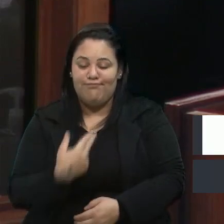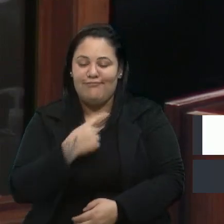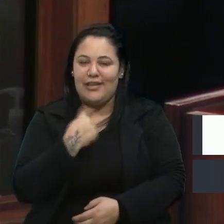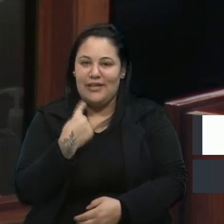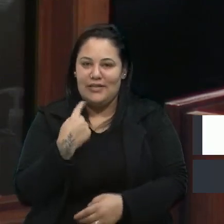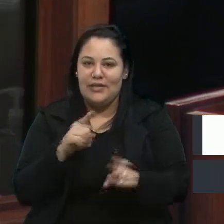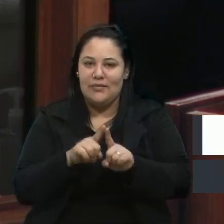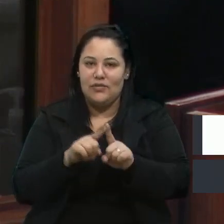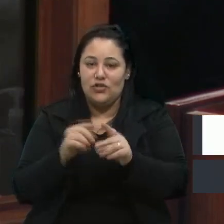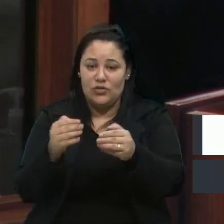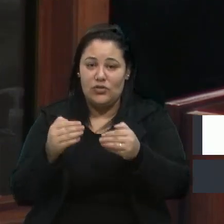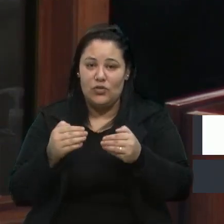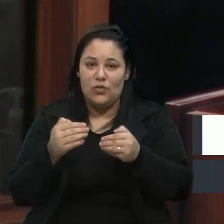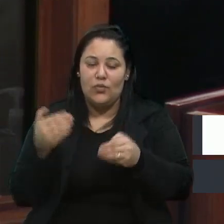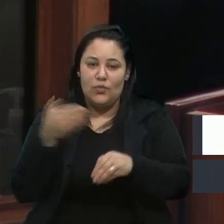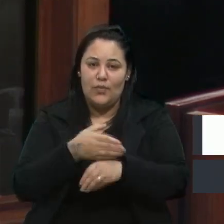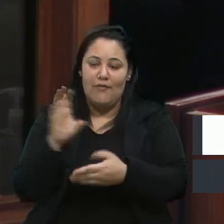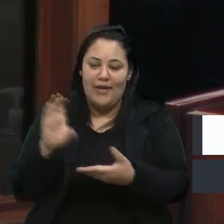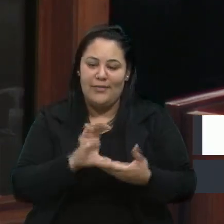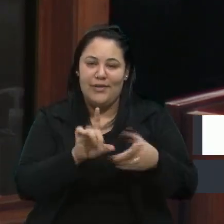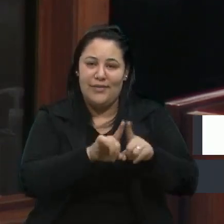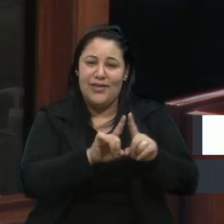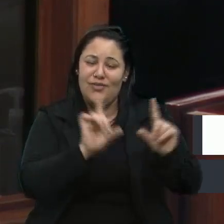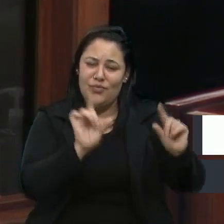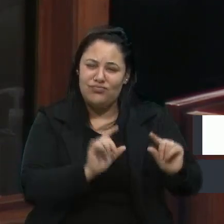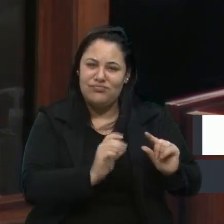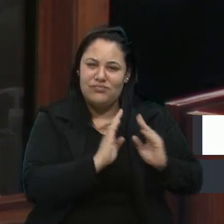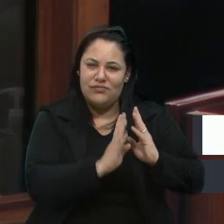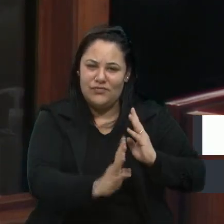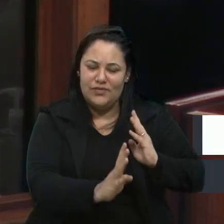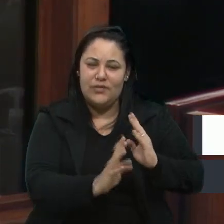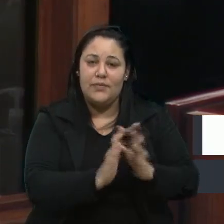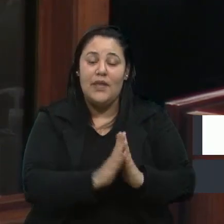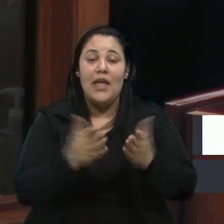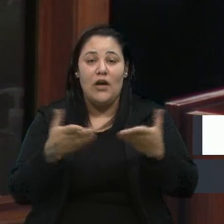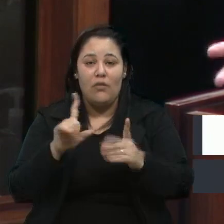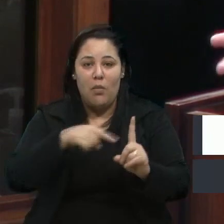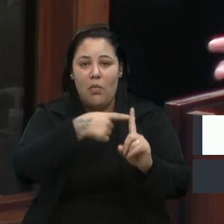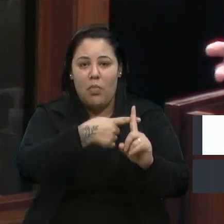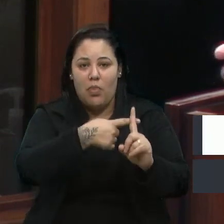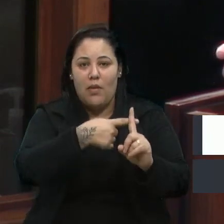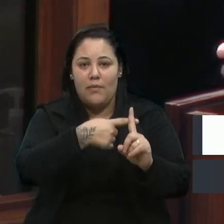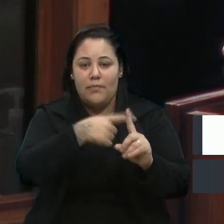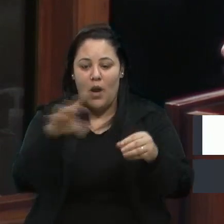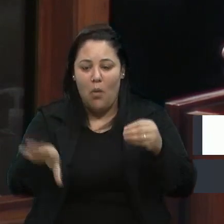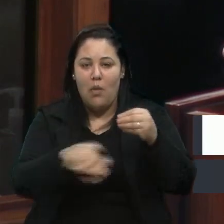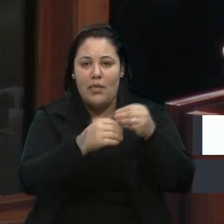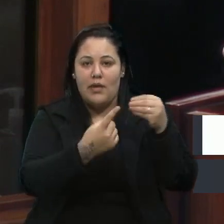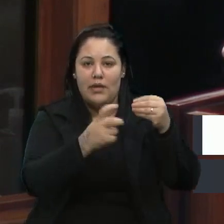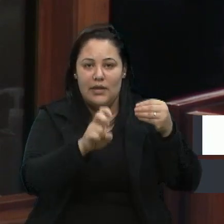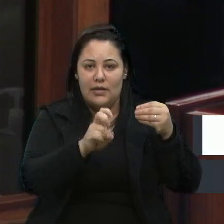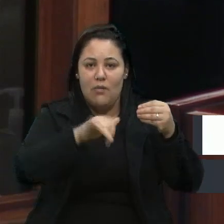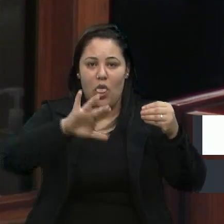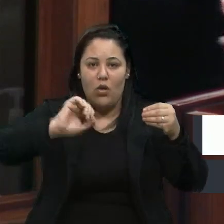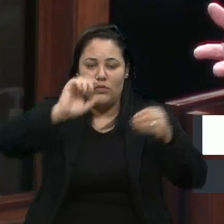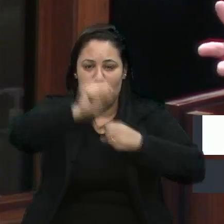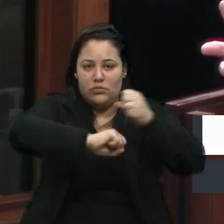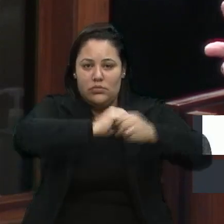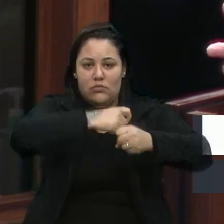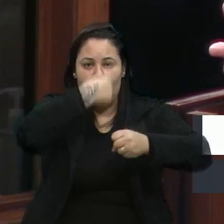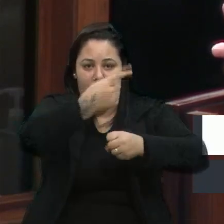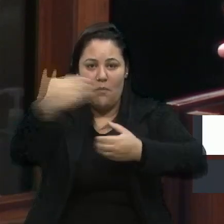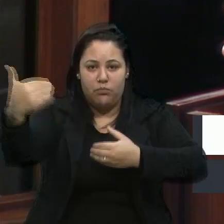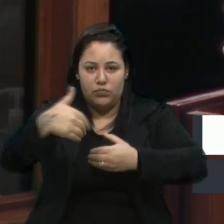está baixando essa fila. Será mais 15 milhões o ano que vem para a